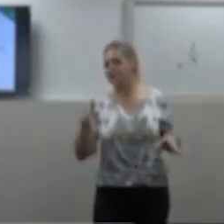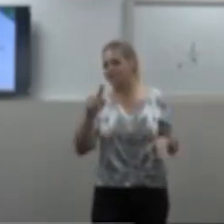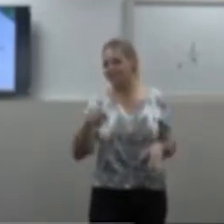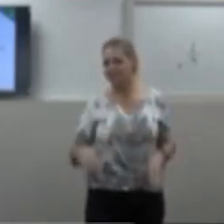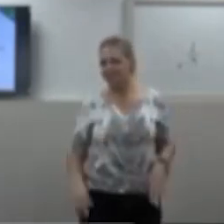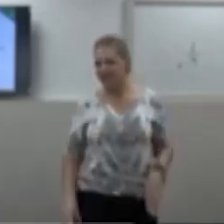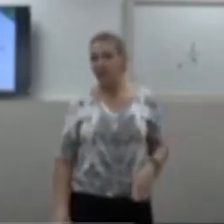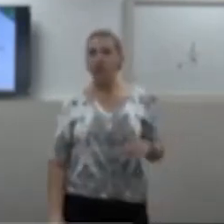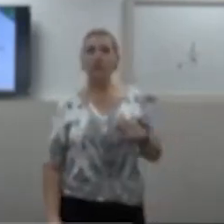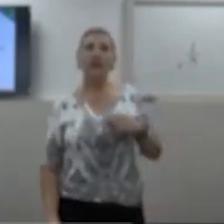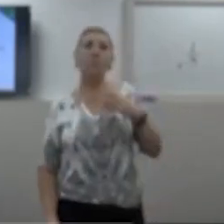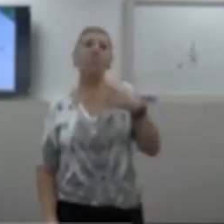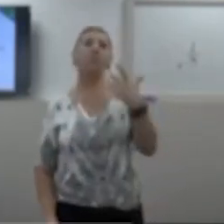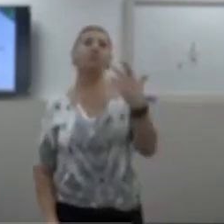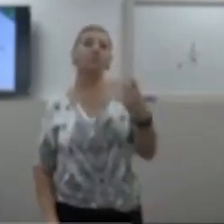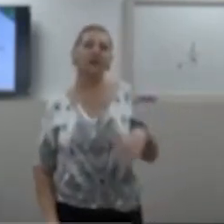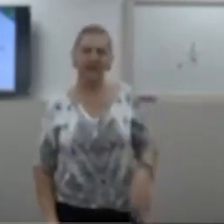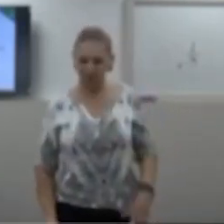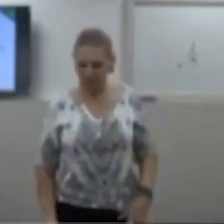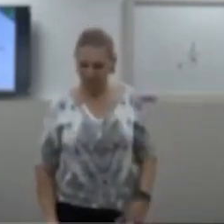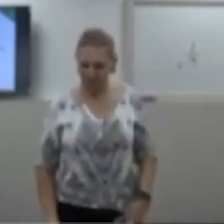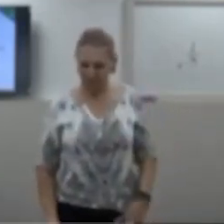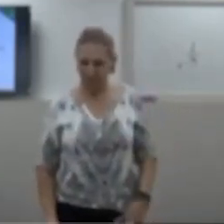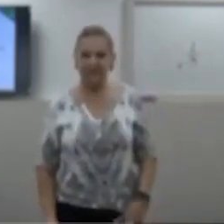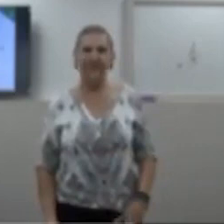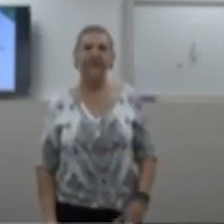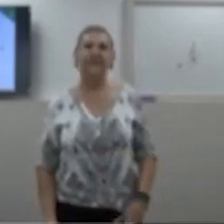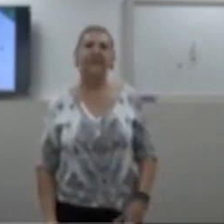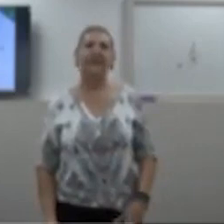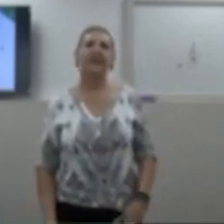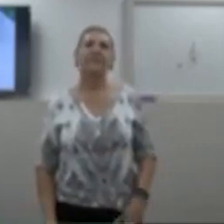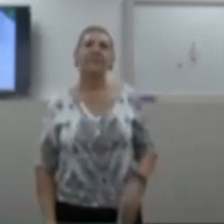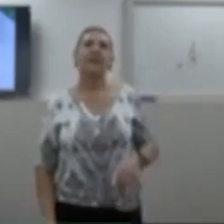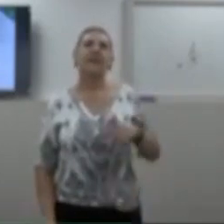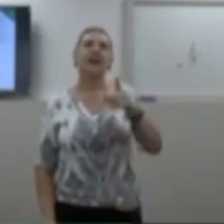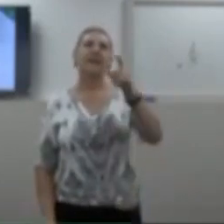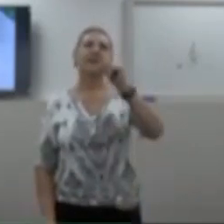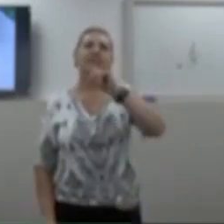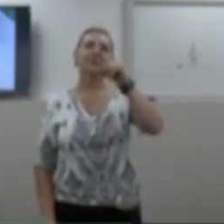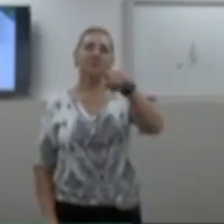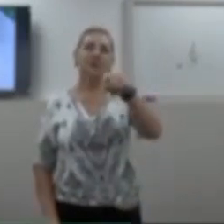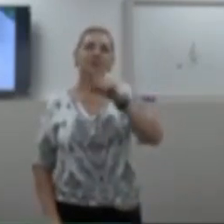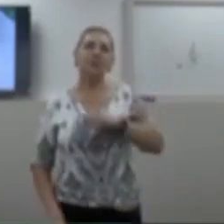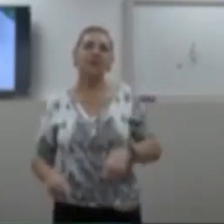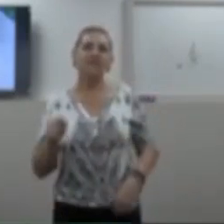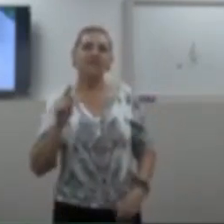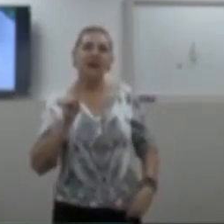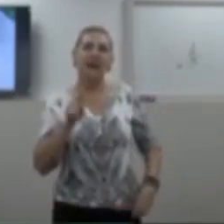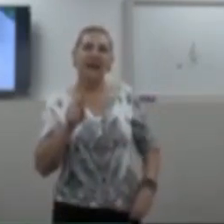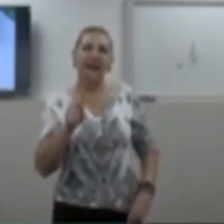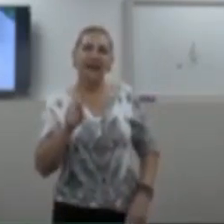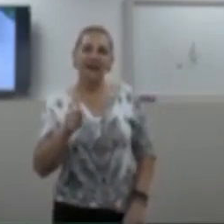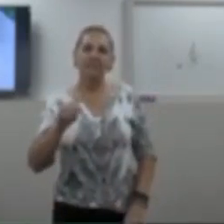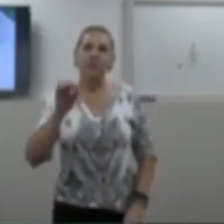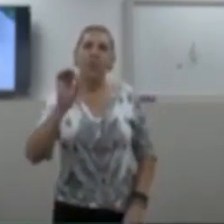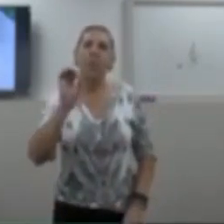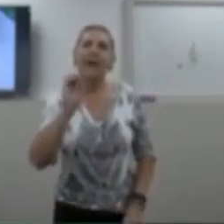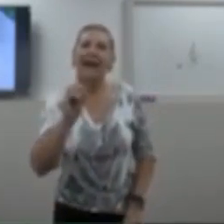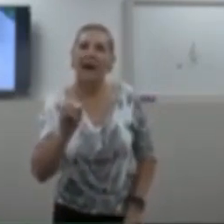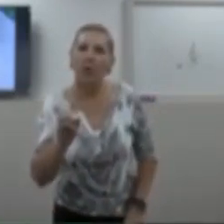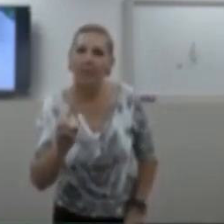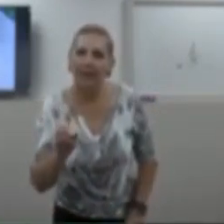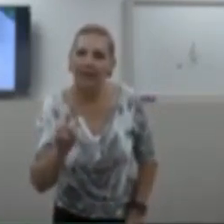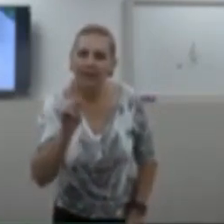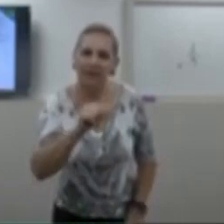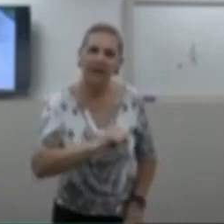24. Numeral multiplicativo. Né? E aí nós temos mais um quiz. Leia